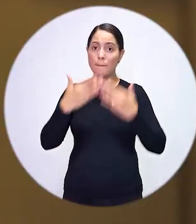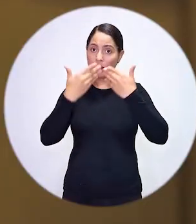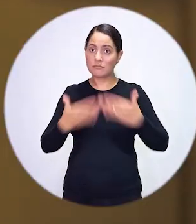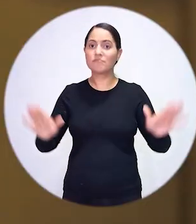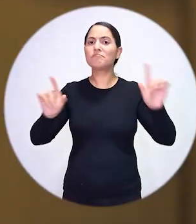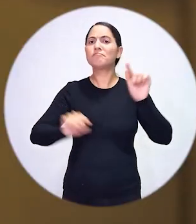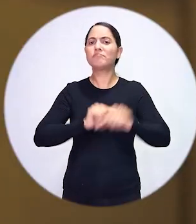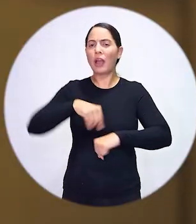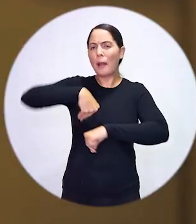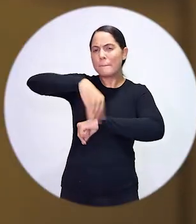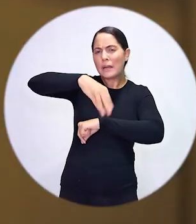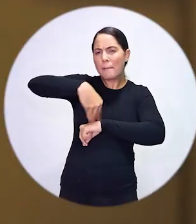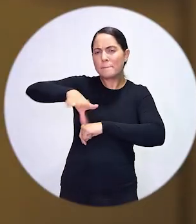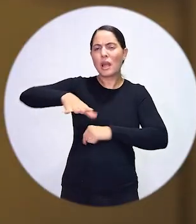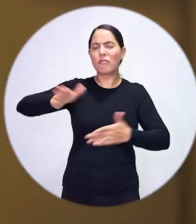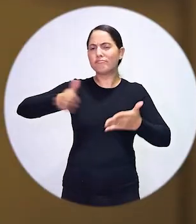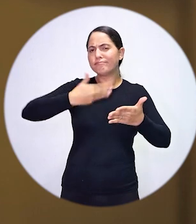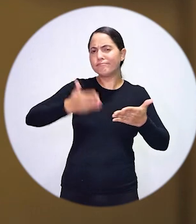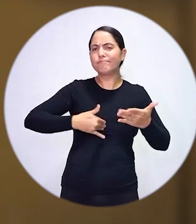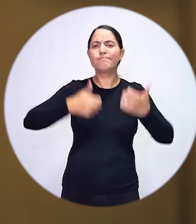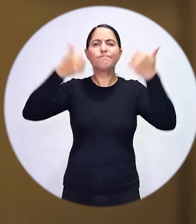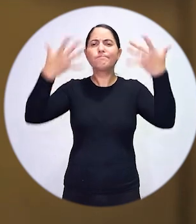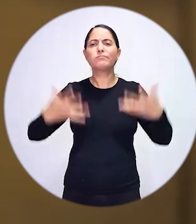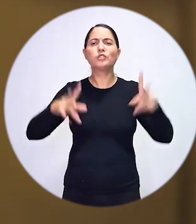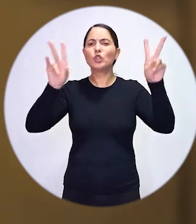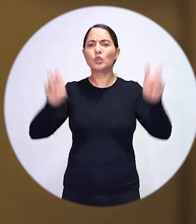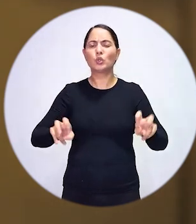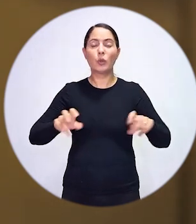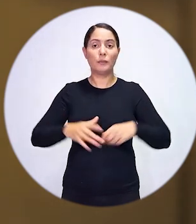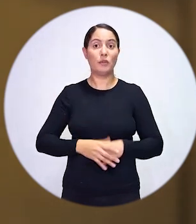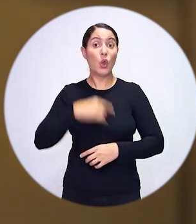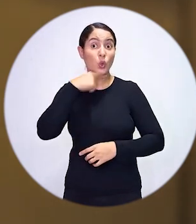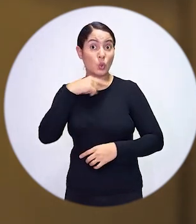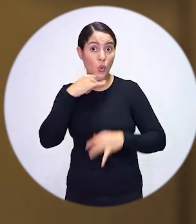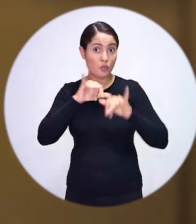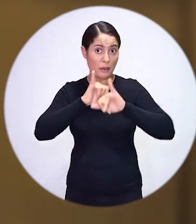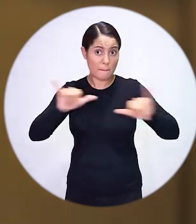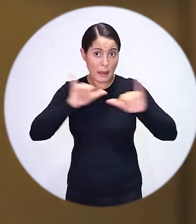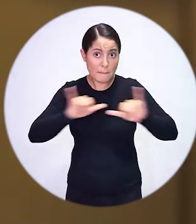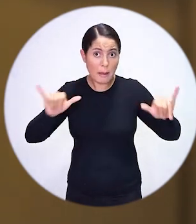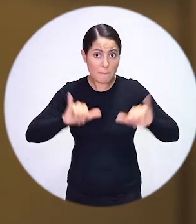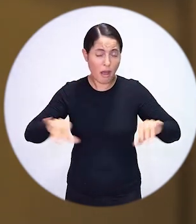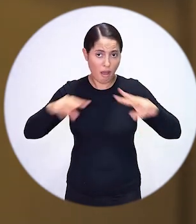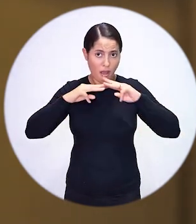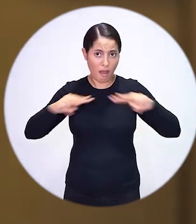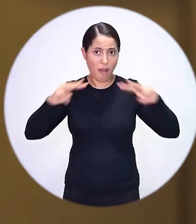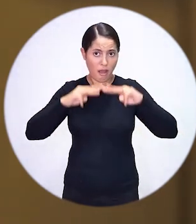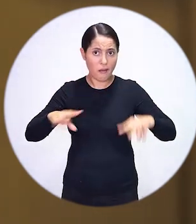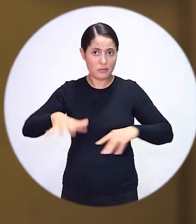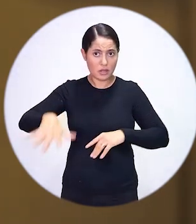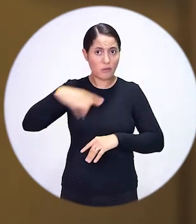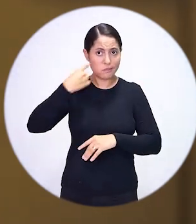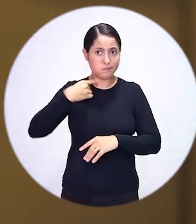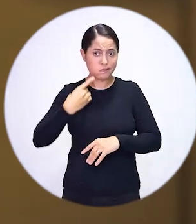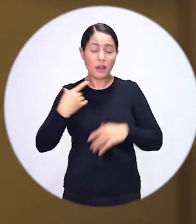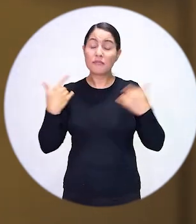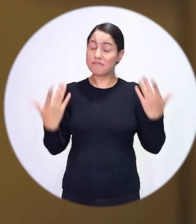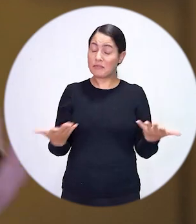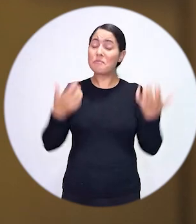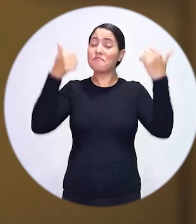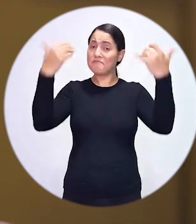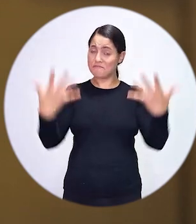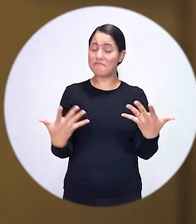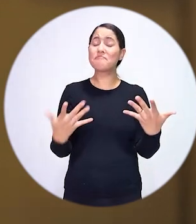A OAB Nacional lançou mais uma cartilha sobre as principais dúvidas voltadas à publicidade na advocacia. A ideia